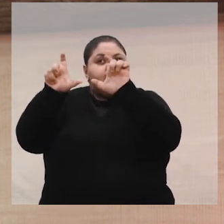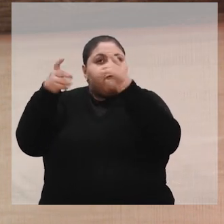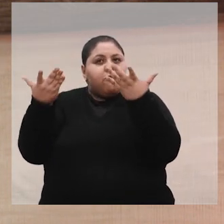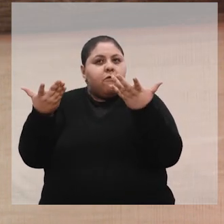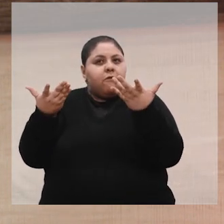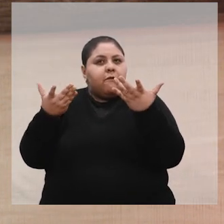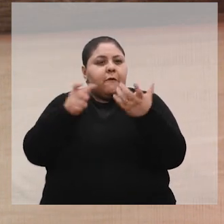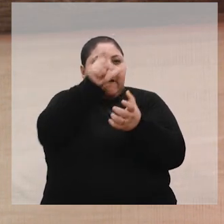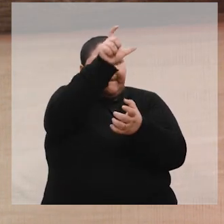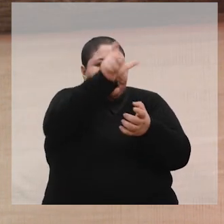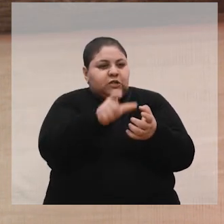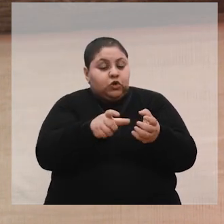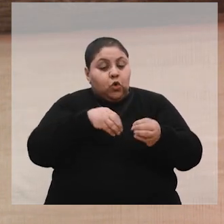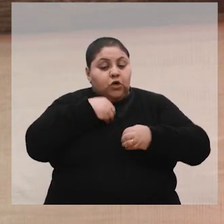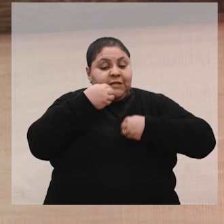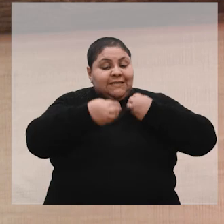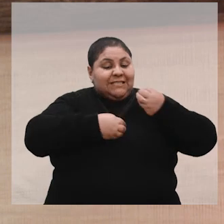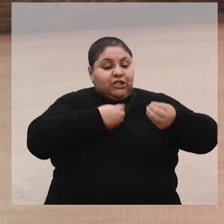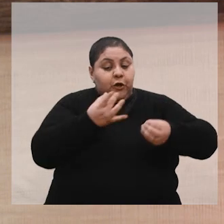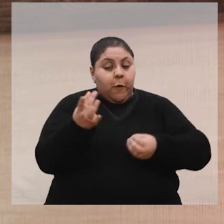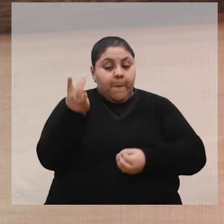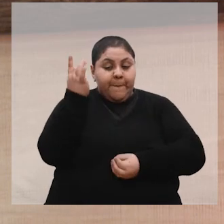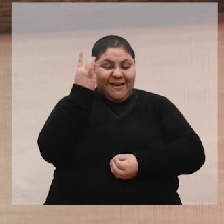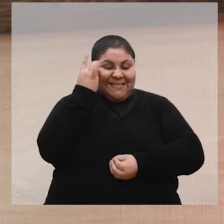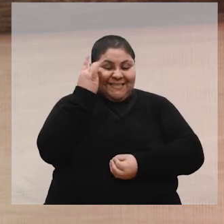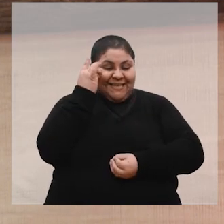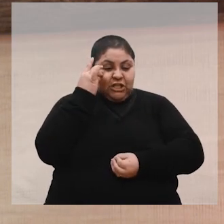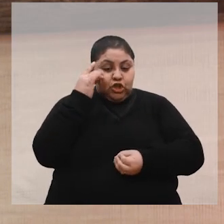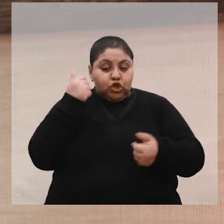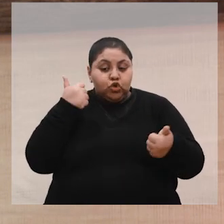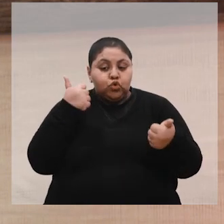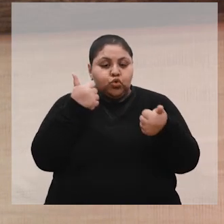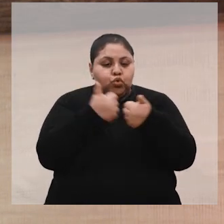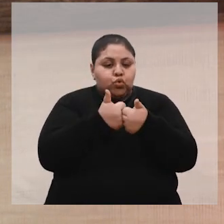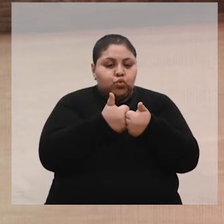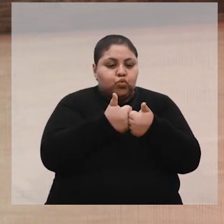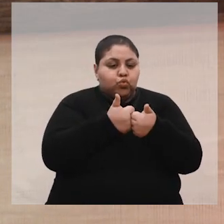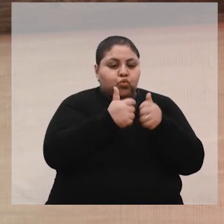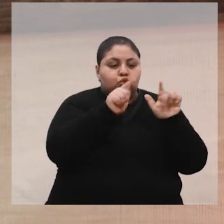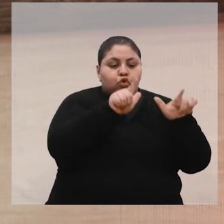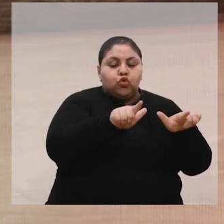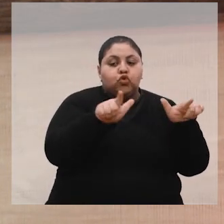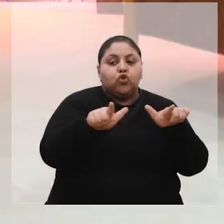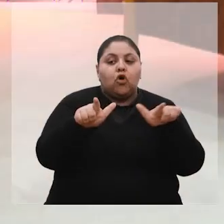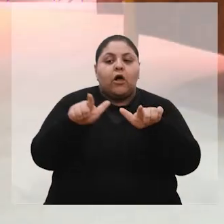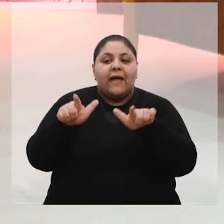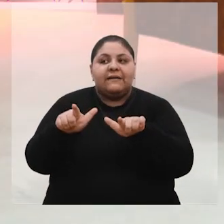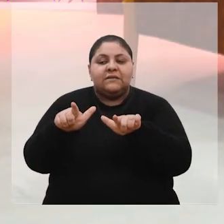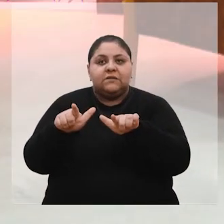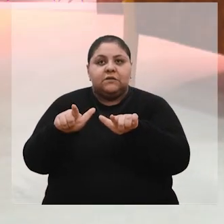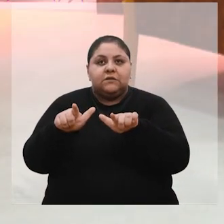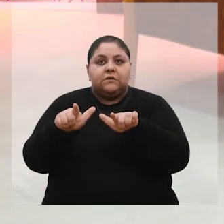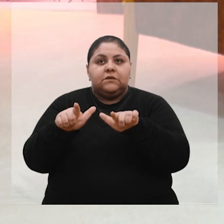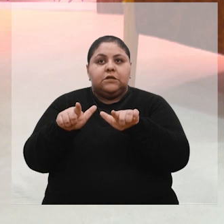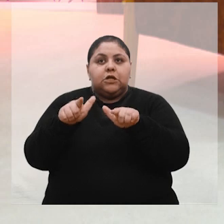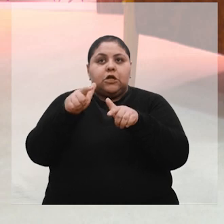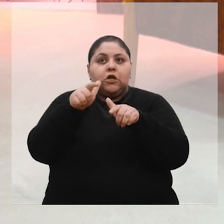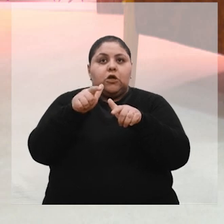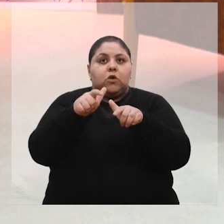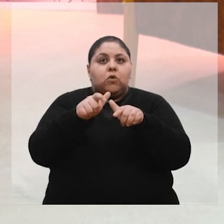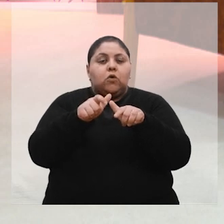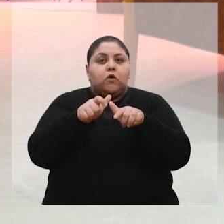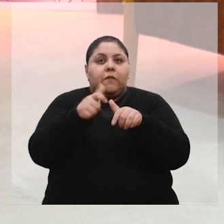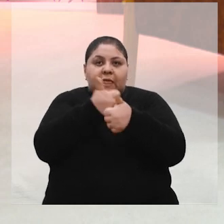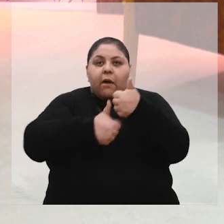sentido de o leitor se sentir presente ao máximo possível aos locais pelos quais a